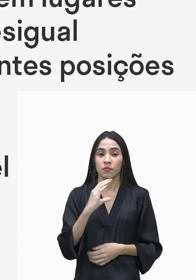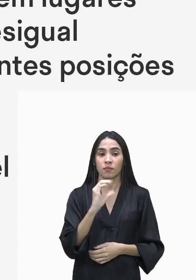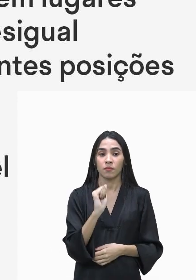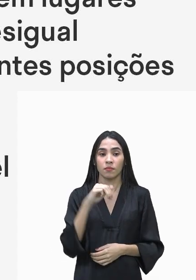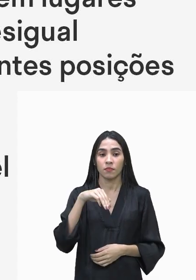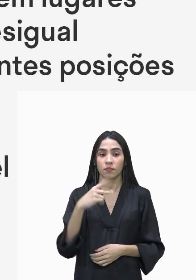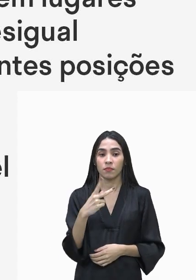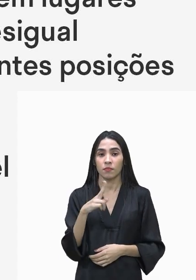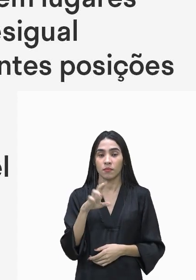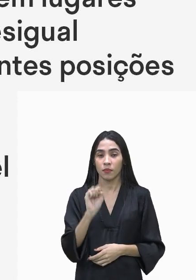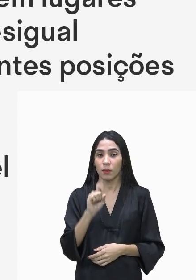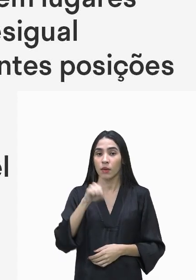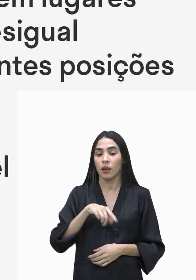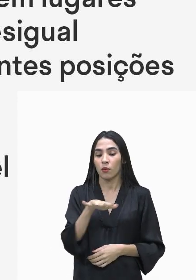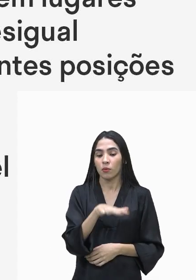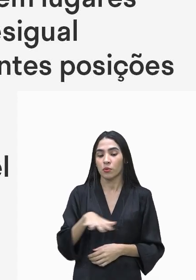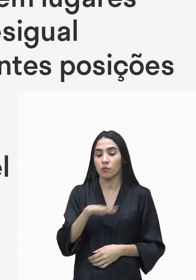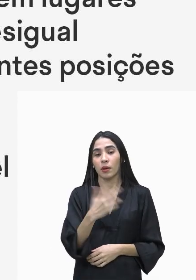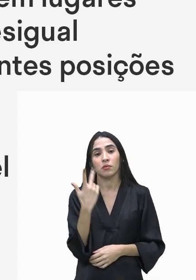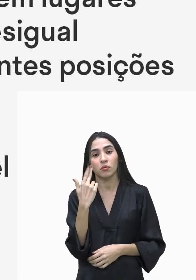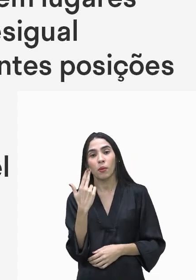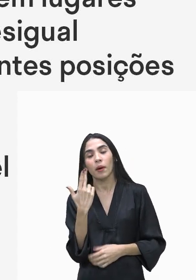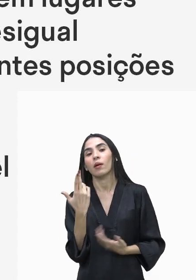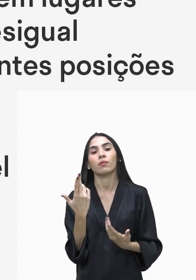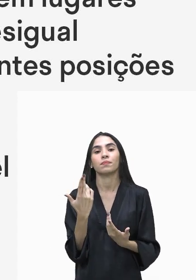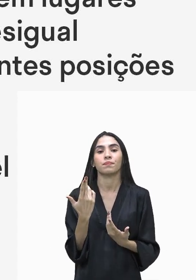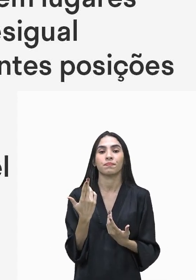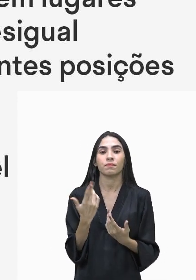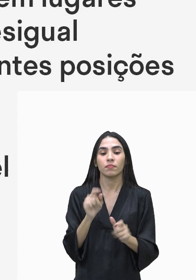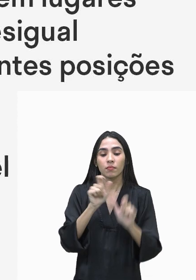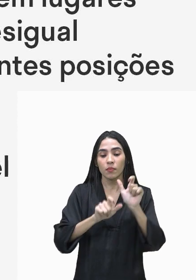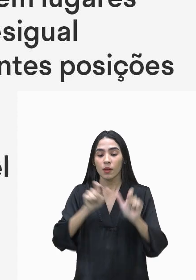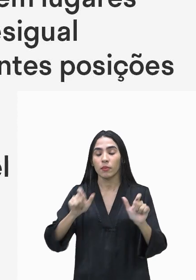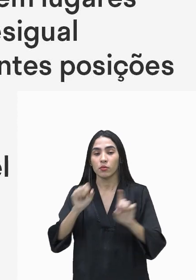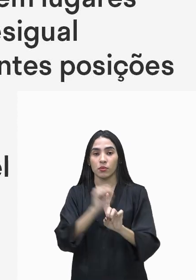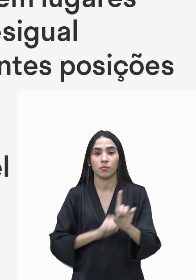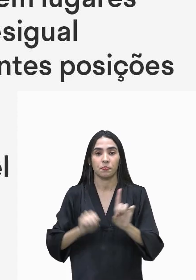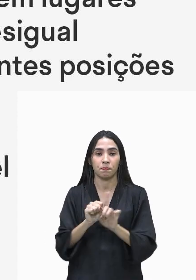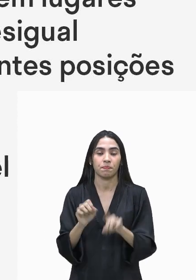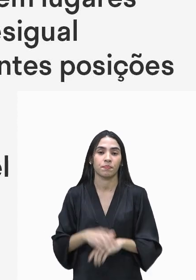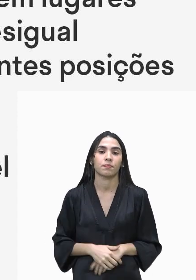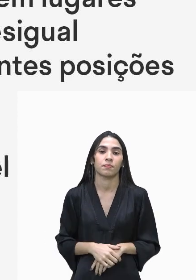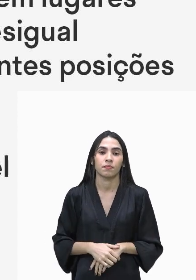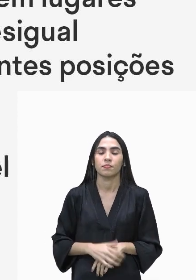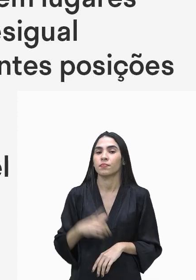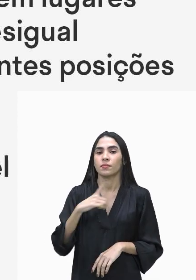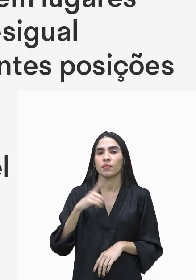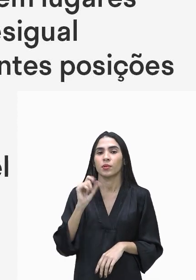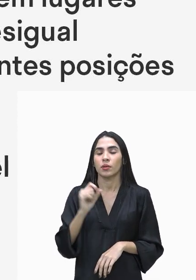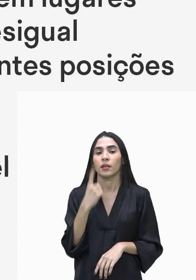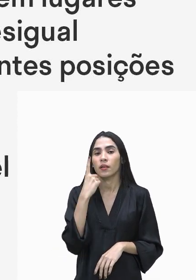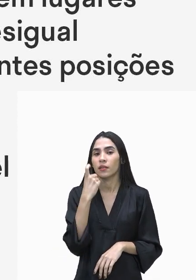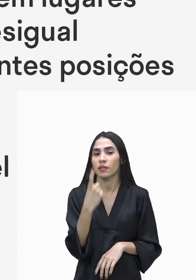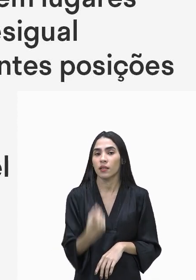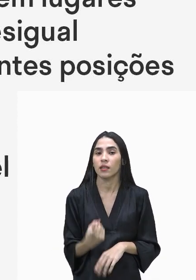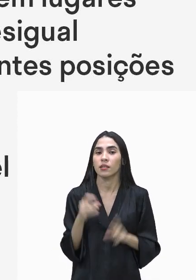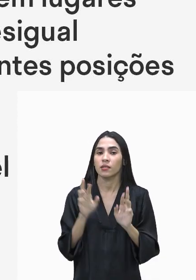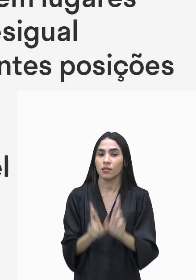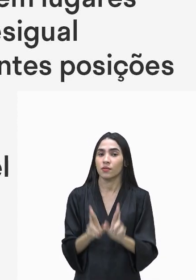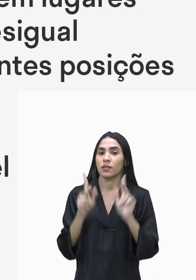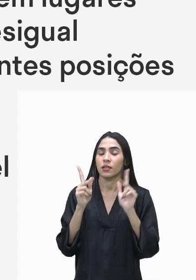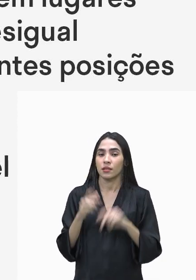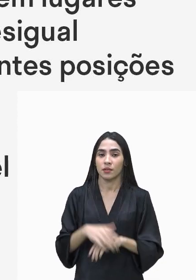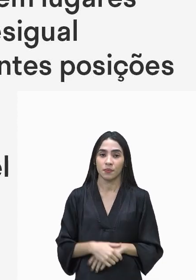o espaço comum de concorrência entre os agentes sociais, que possuem interesses